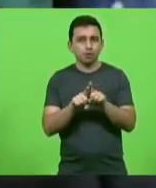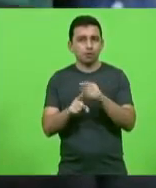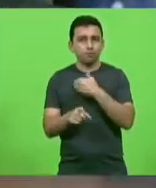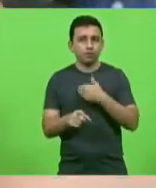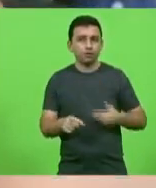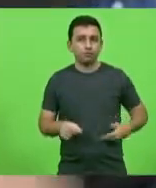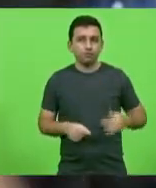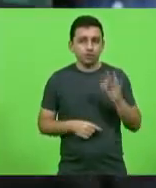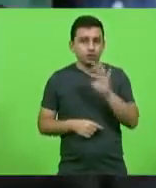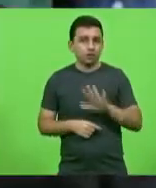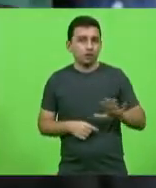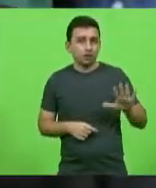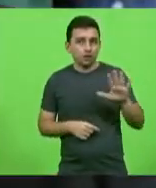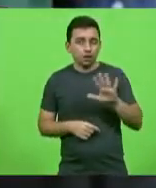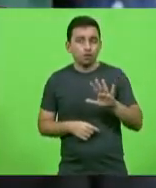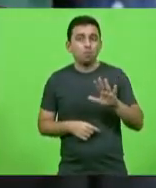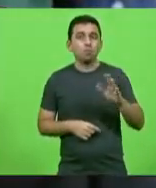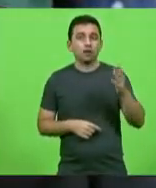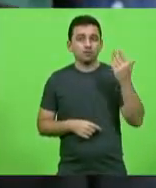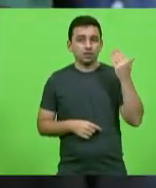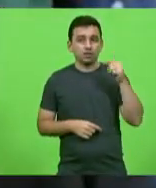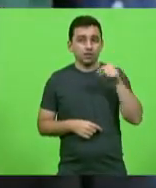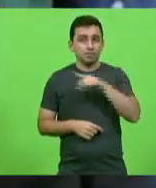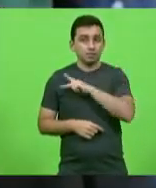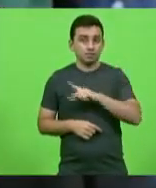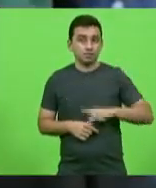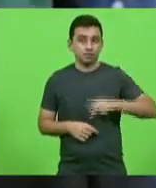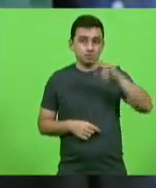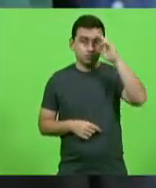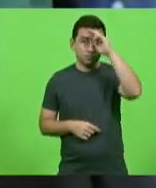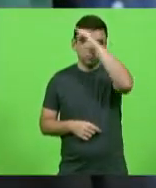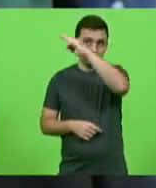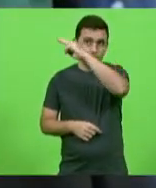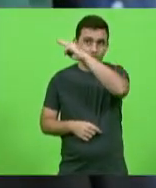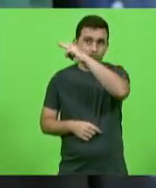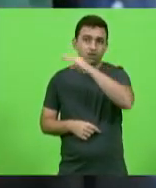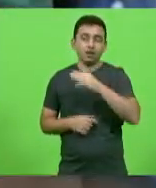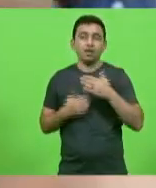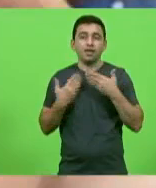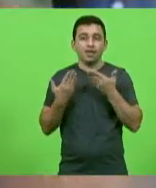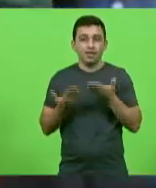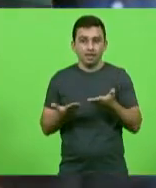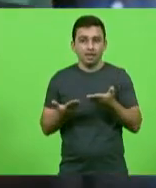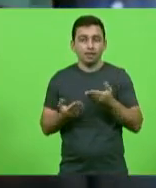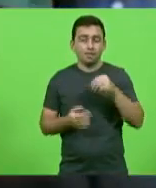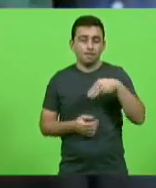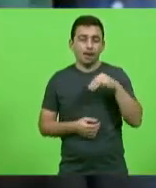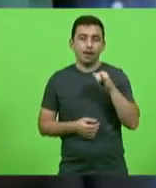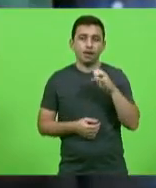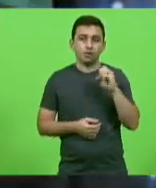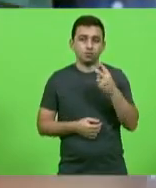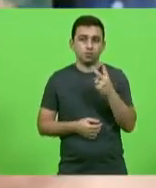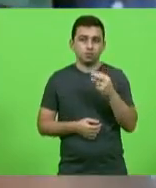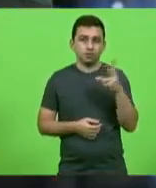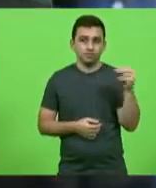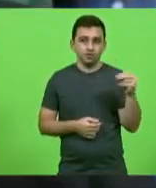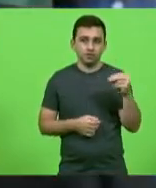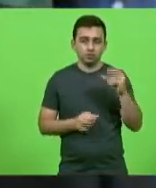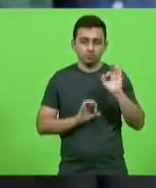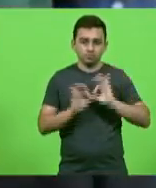União que o governo federal por intermédio de seu presidente Jair Messias bolsonaro em Maio de dois mil e